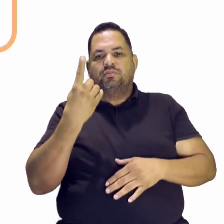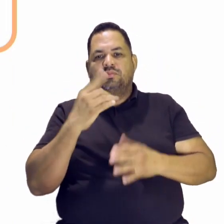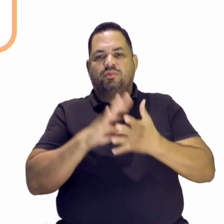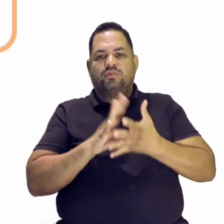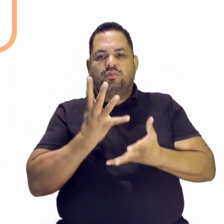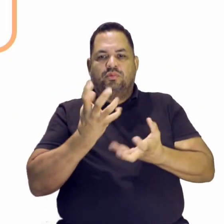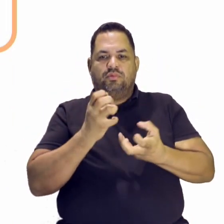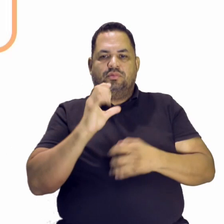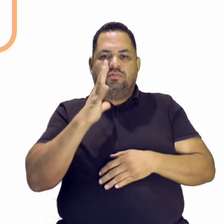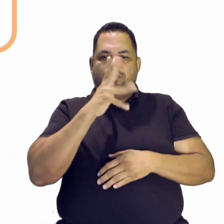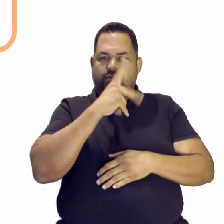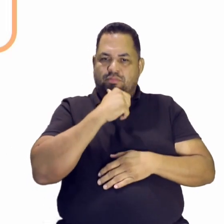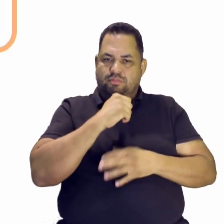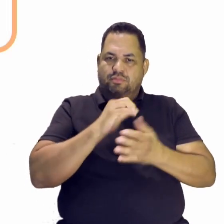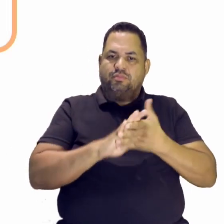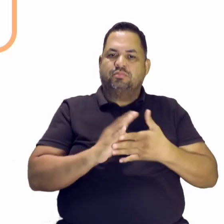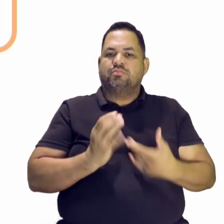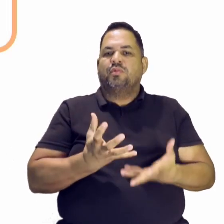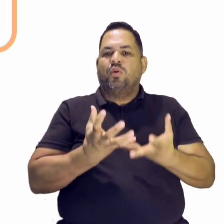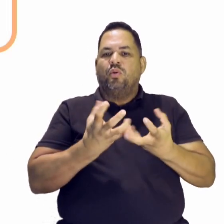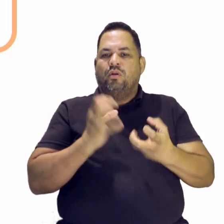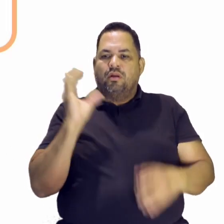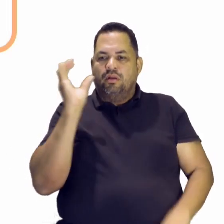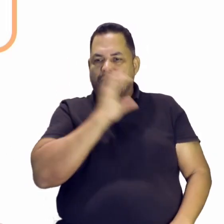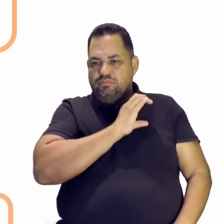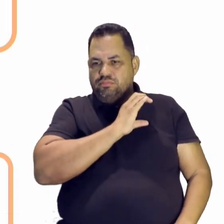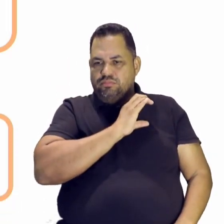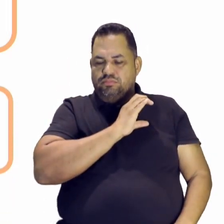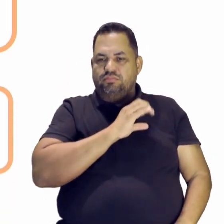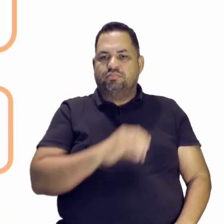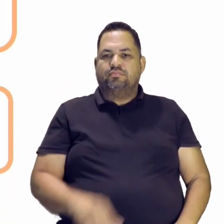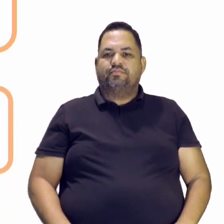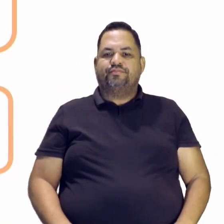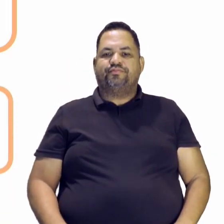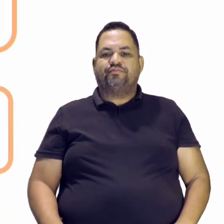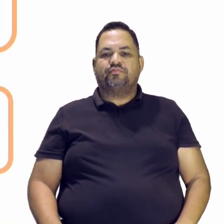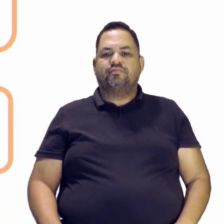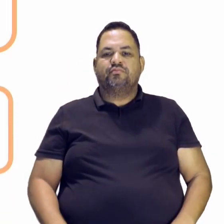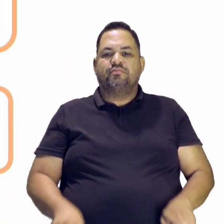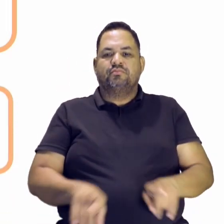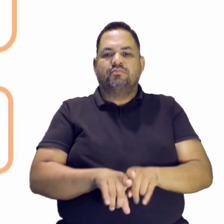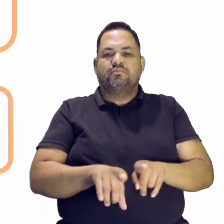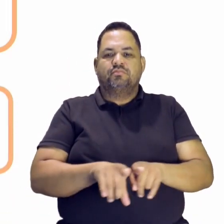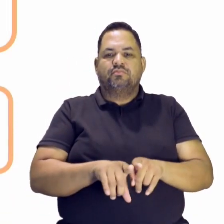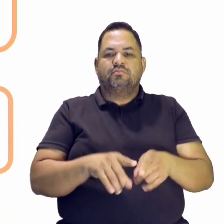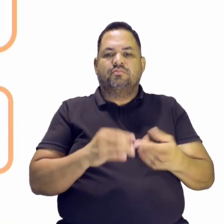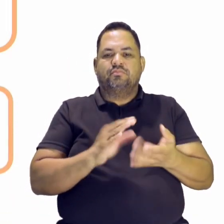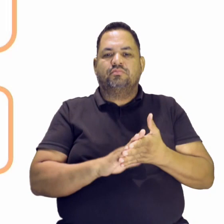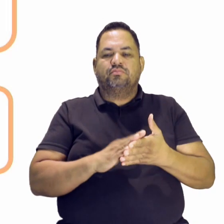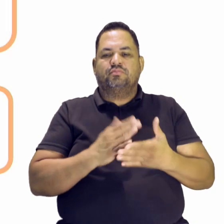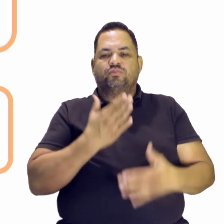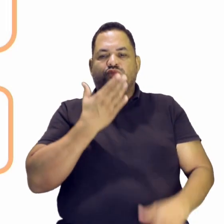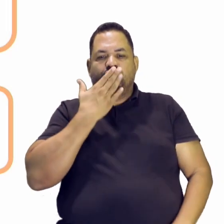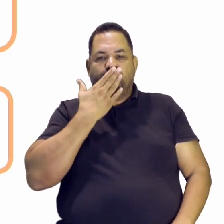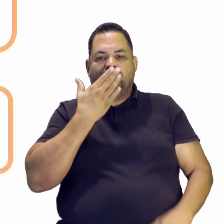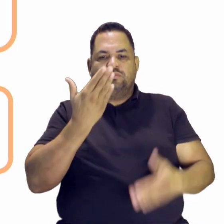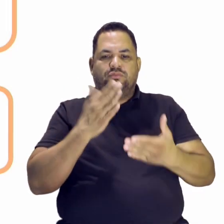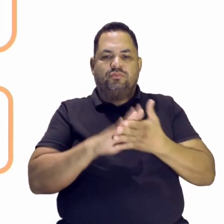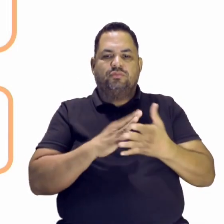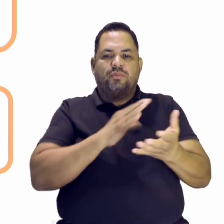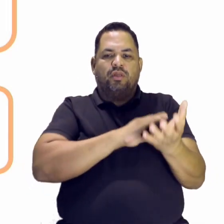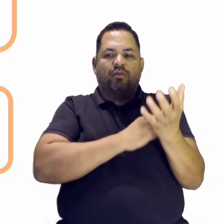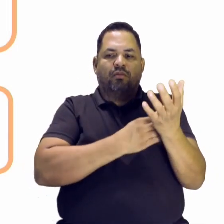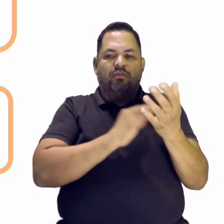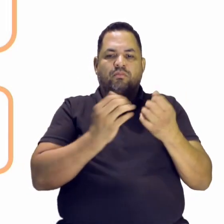do tipo 2, que é uma contração mais rápida, certo? E nós também falamos aí do tipo, né, dos tipos